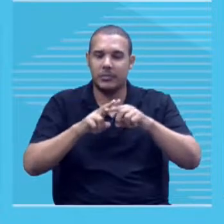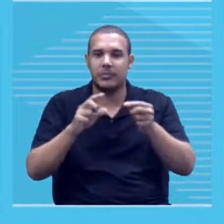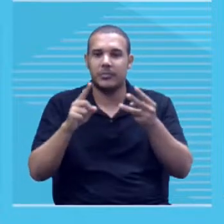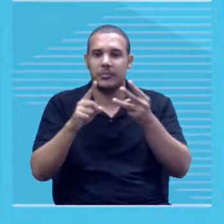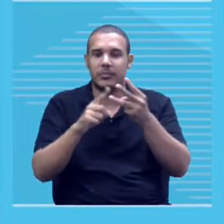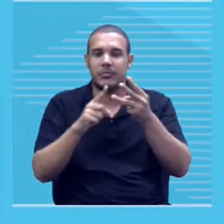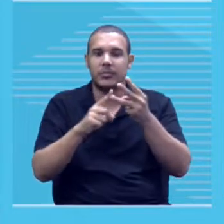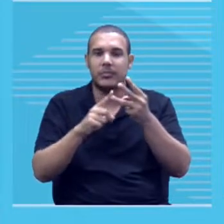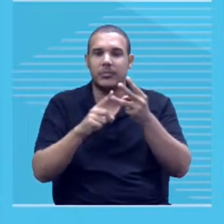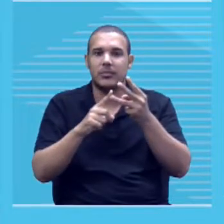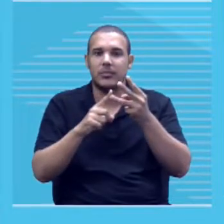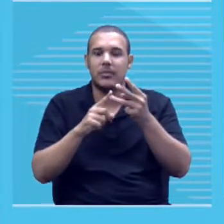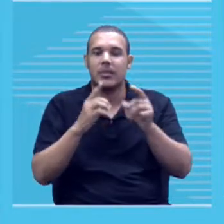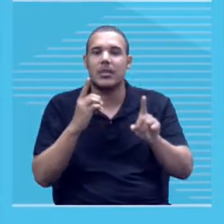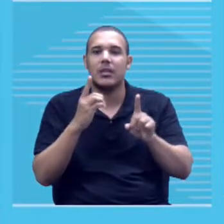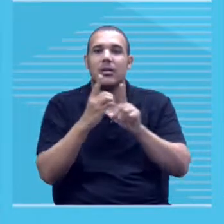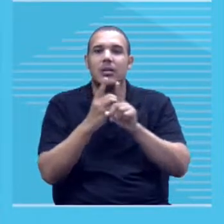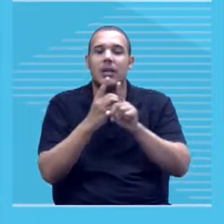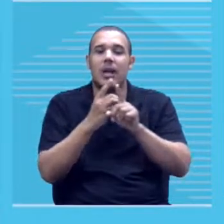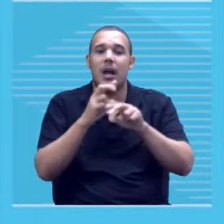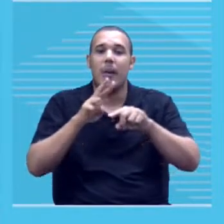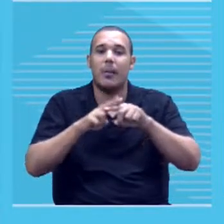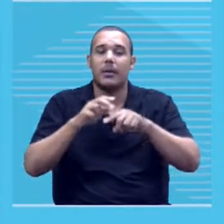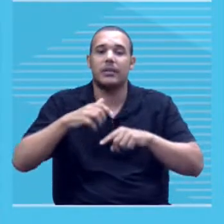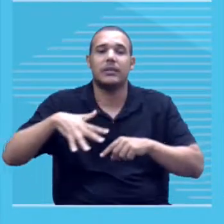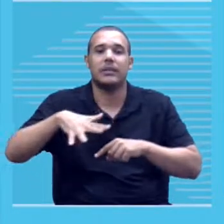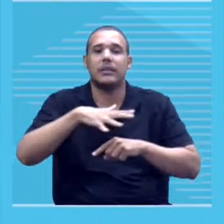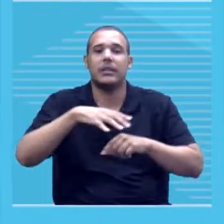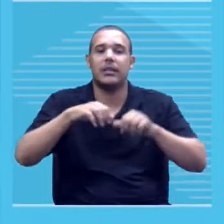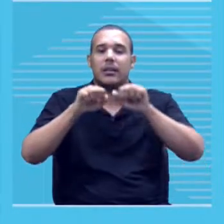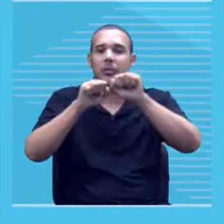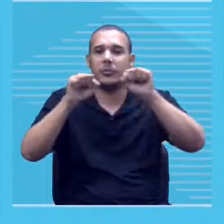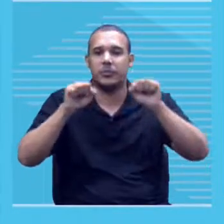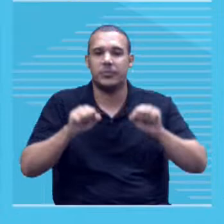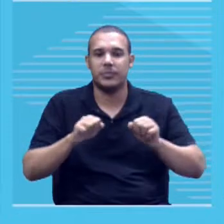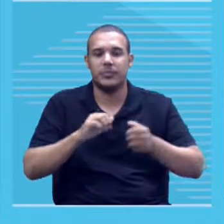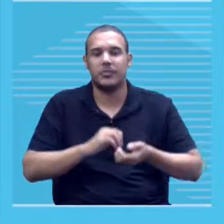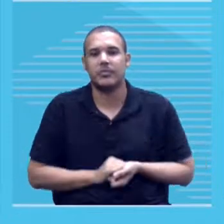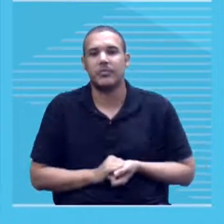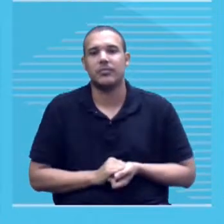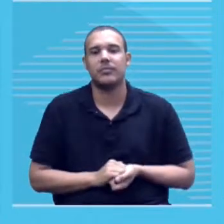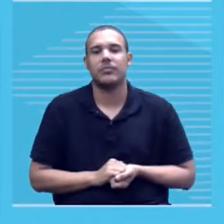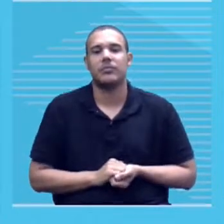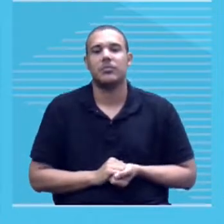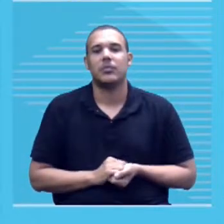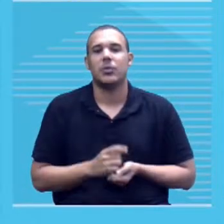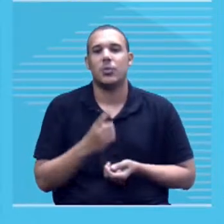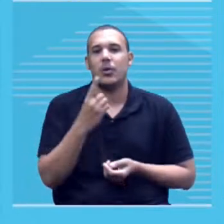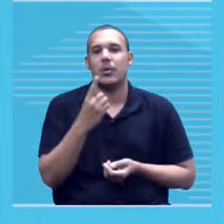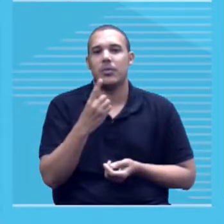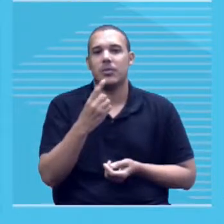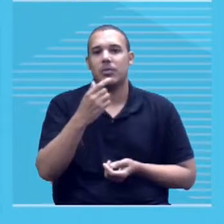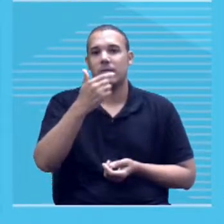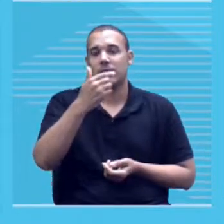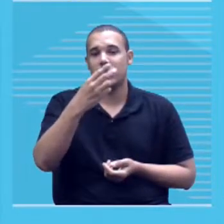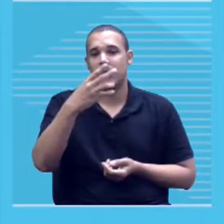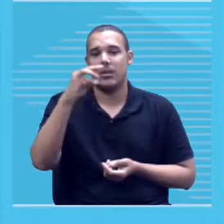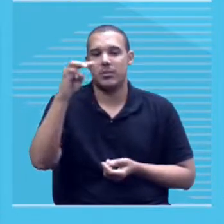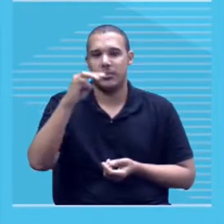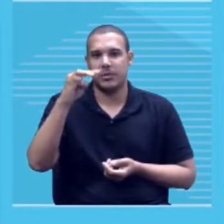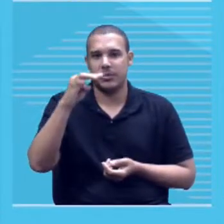passo, achar a potência geral consumida pelo sistema. Então, o tempo de banho. Uma pessoa banha 24 minutos por